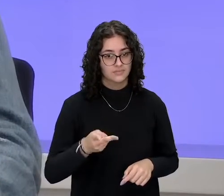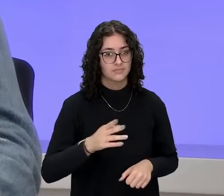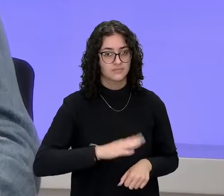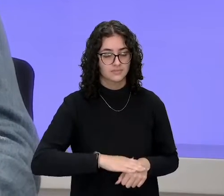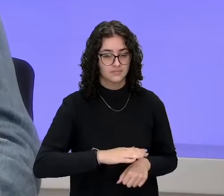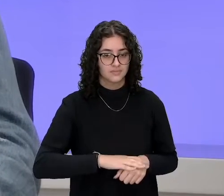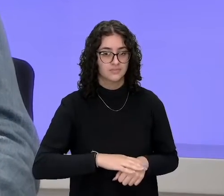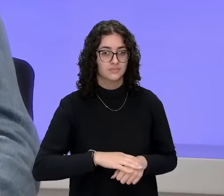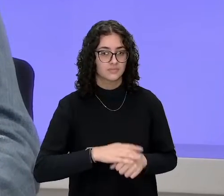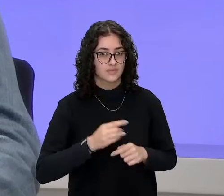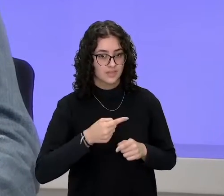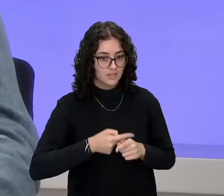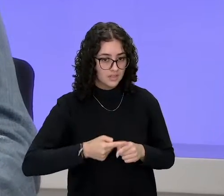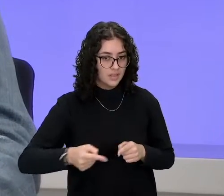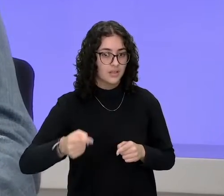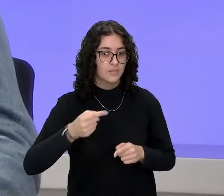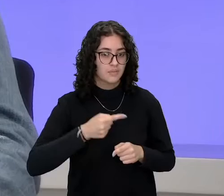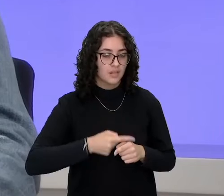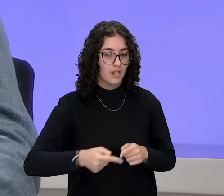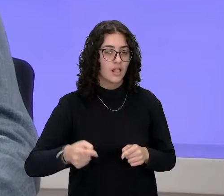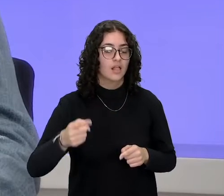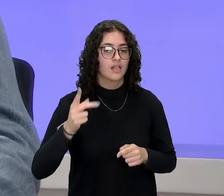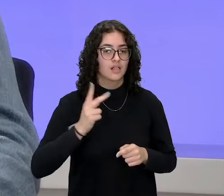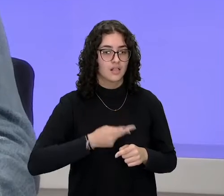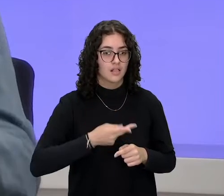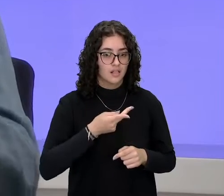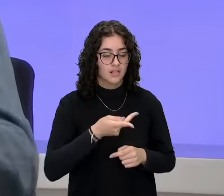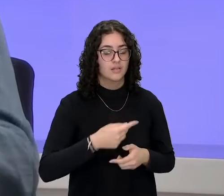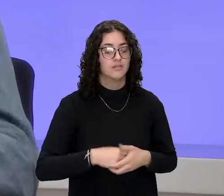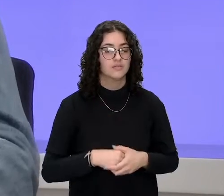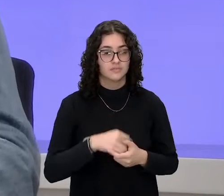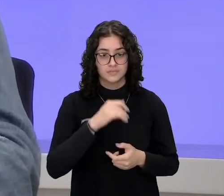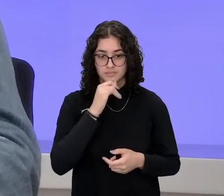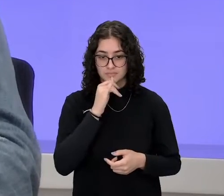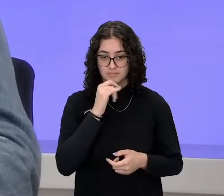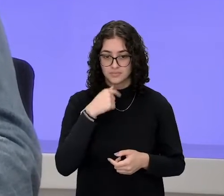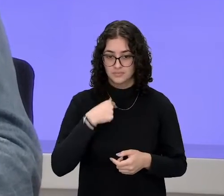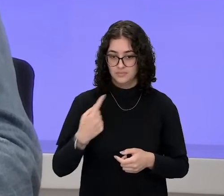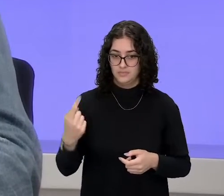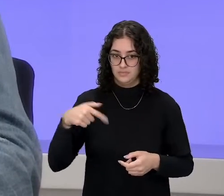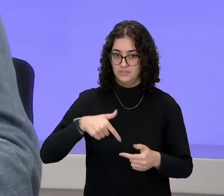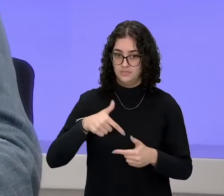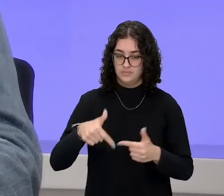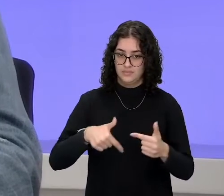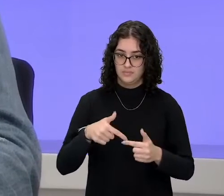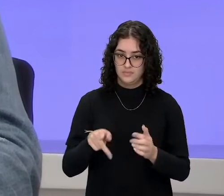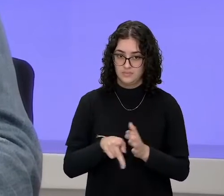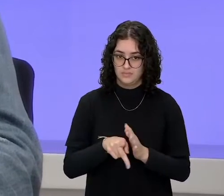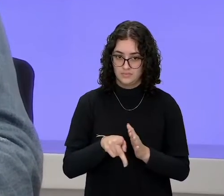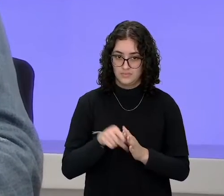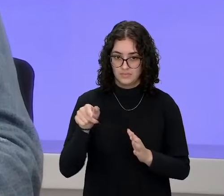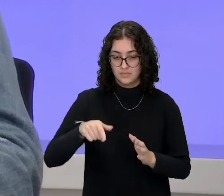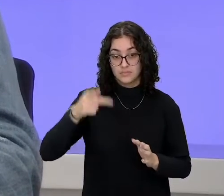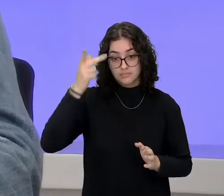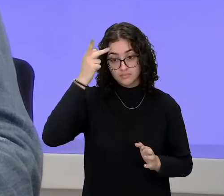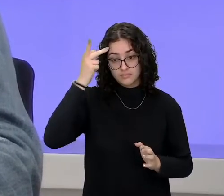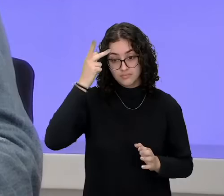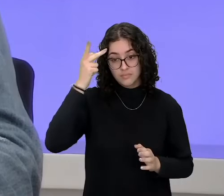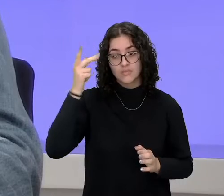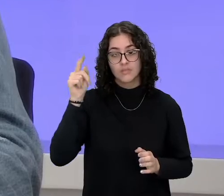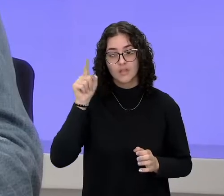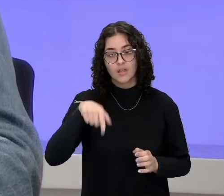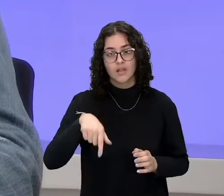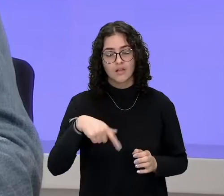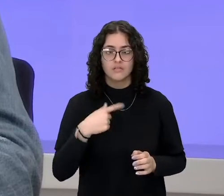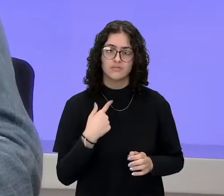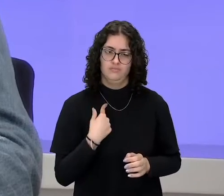formação semanais e isso é super importante ser ressaltado. Quando eu vim para a rede pública de ensino do estado de São Paulo, foi uma das coisas